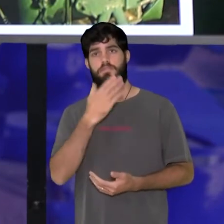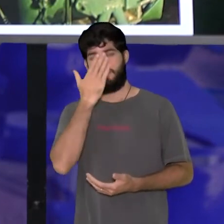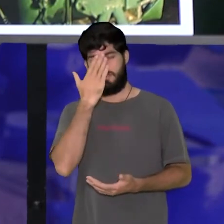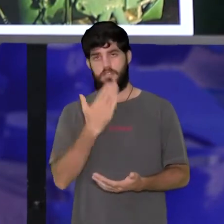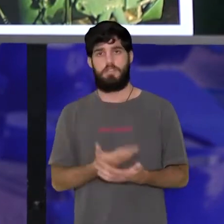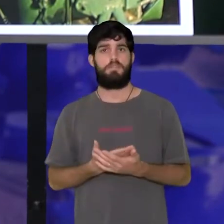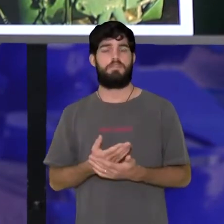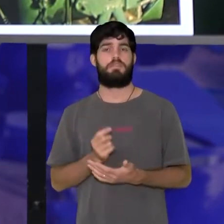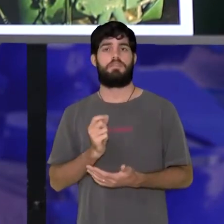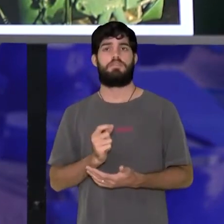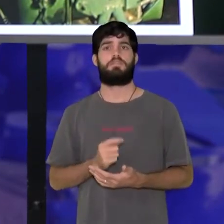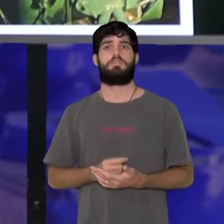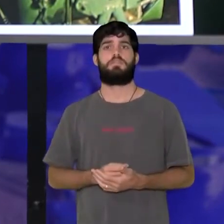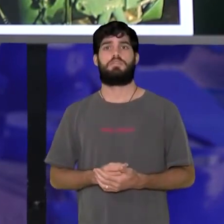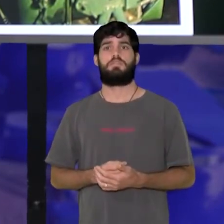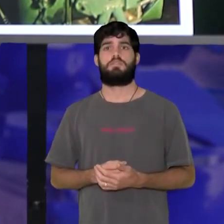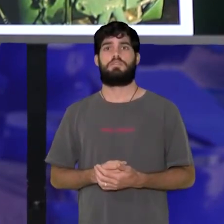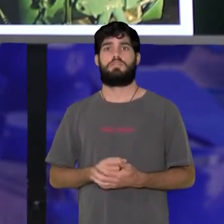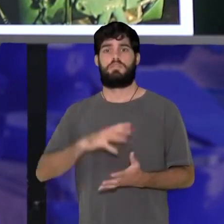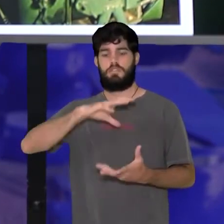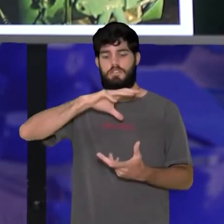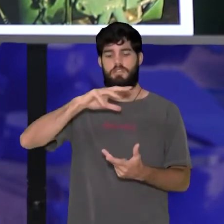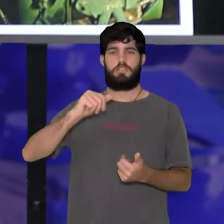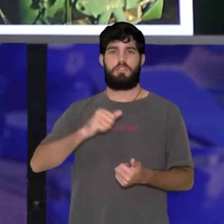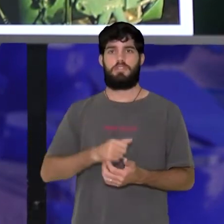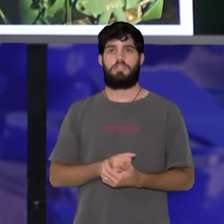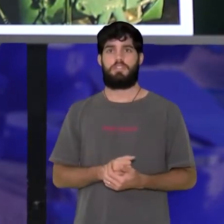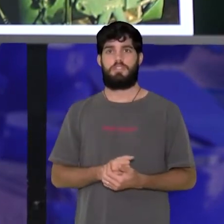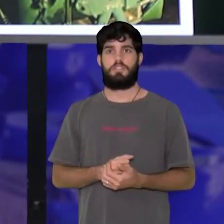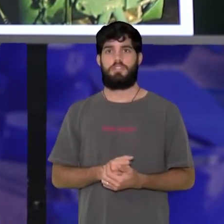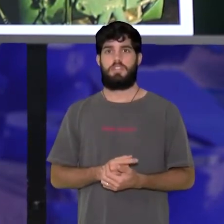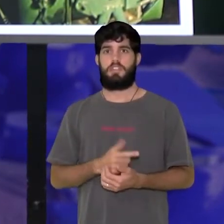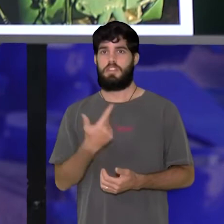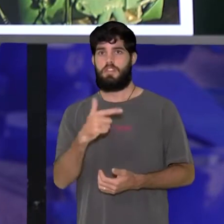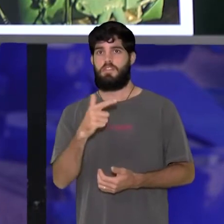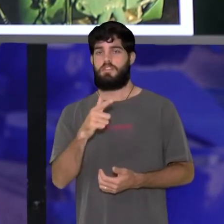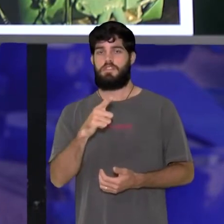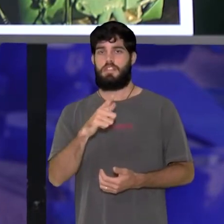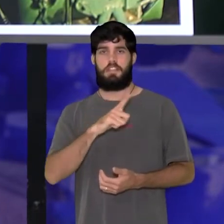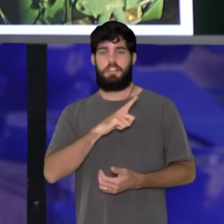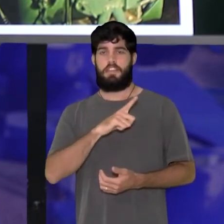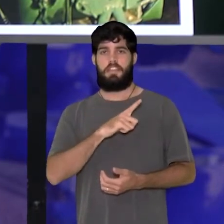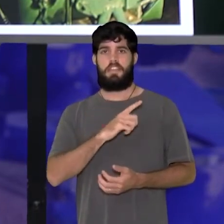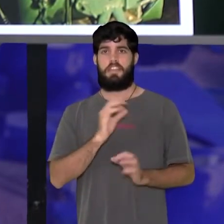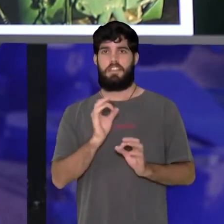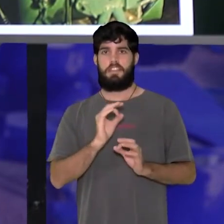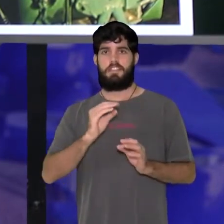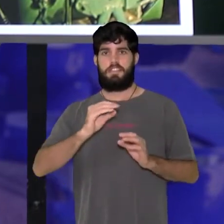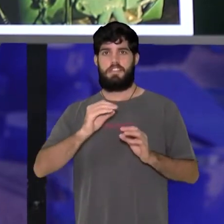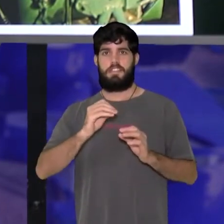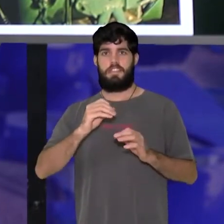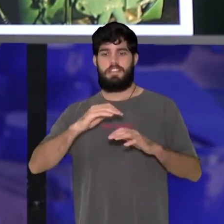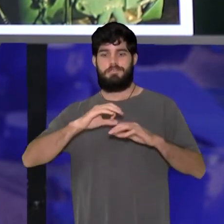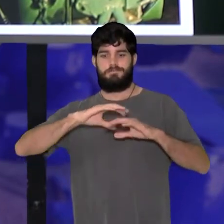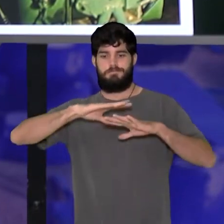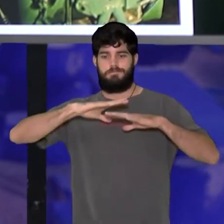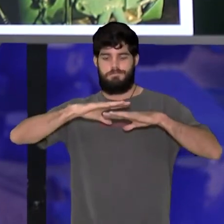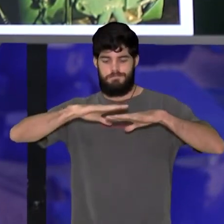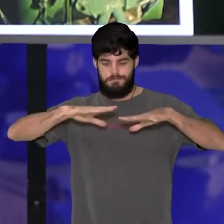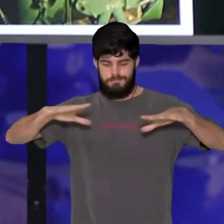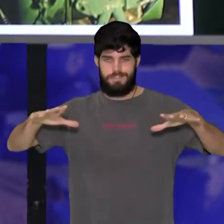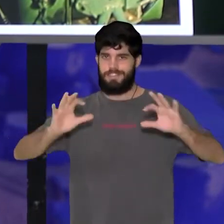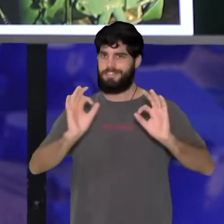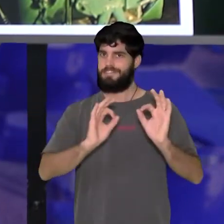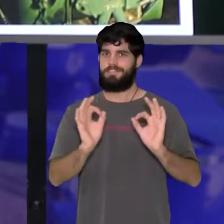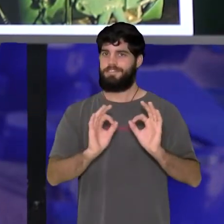que o mundo é um globo, né? Não existe essa coisa de terra plana, a ciência é radicalmente